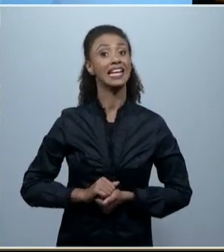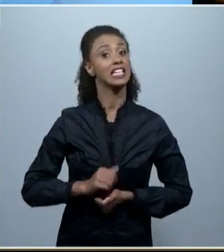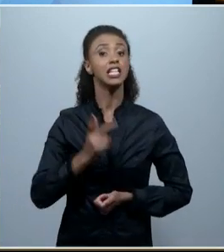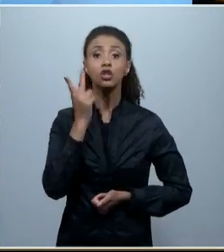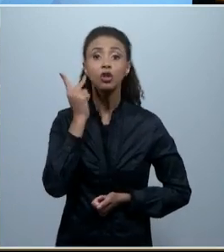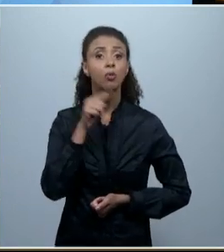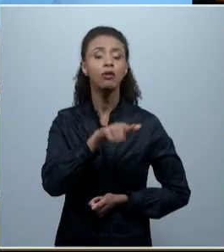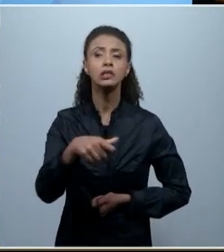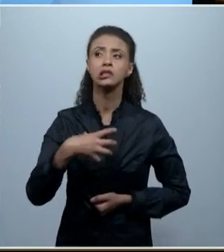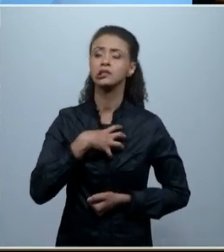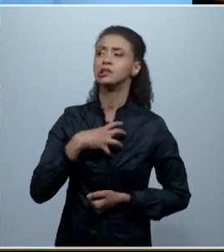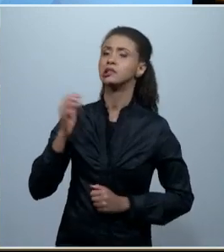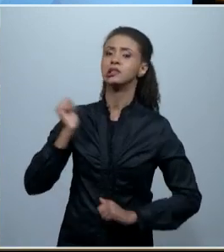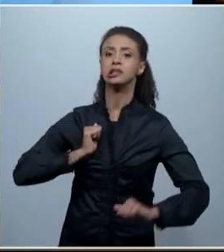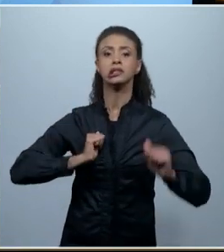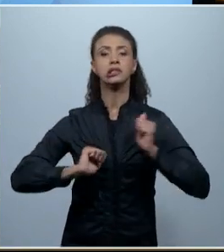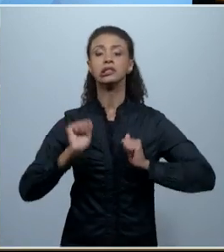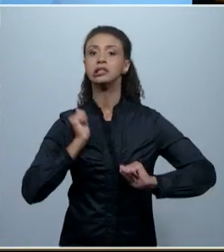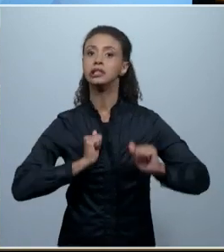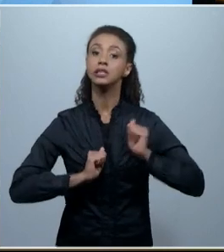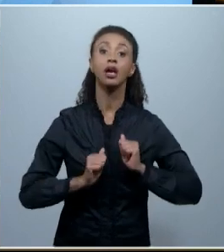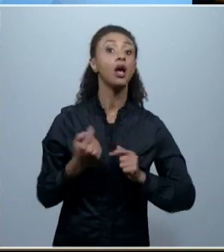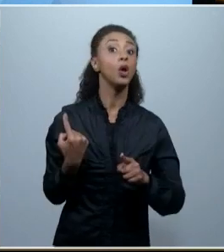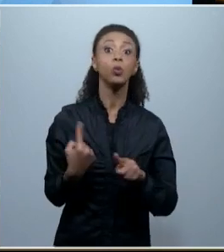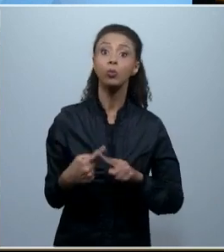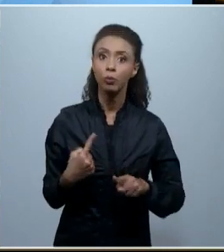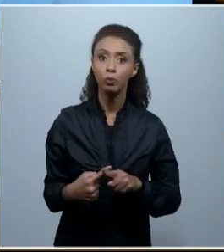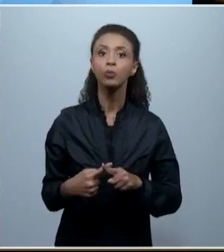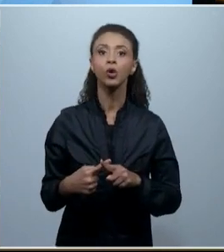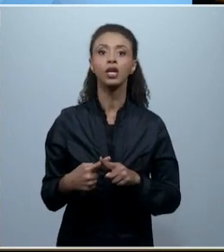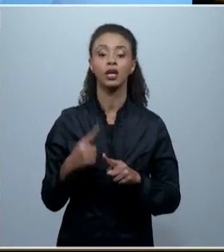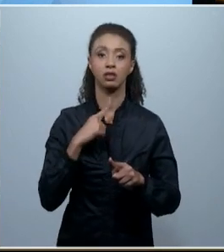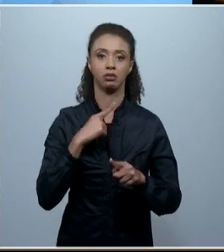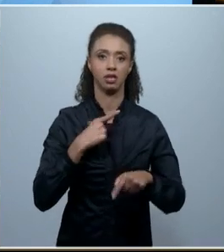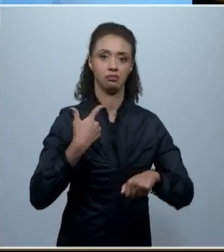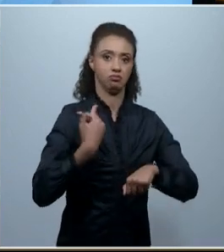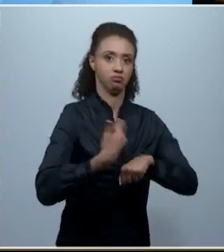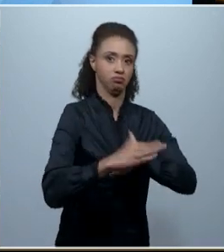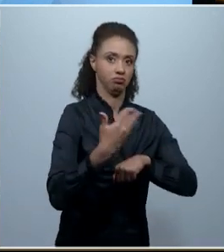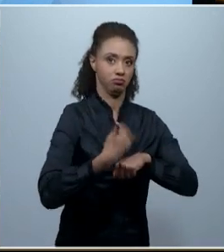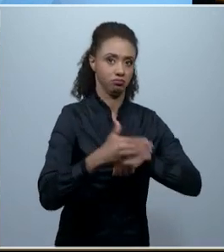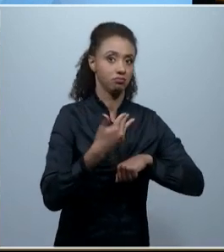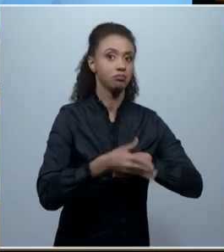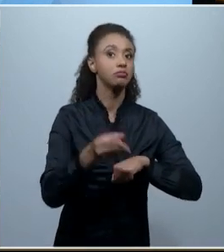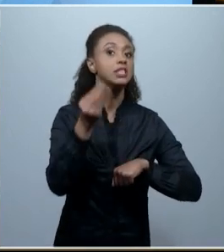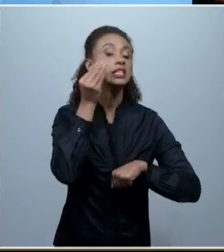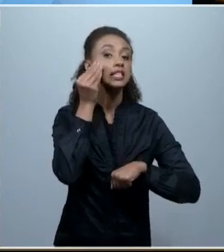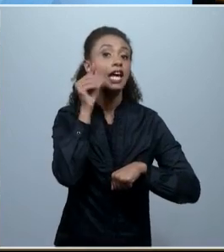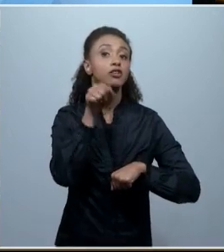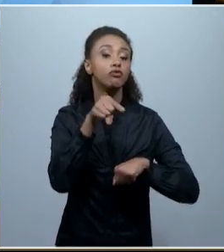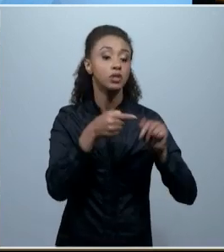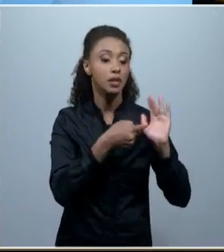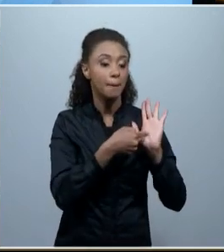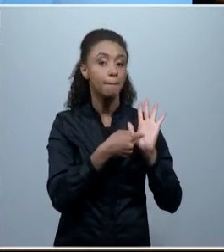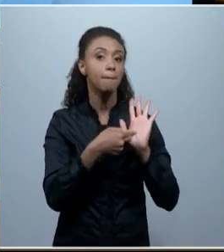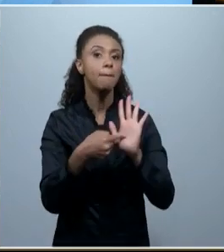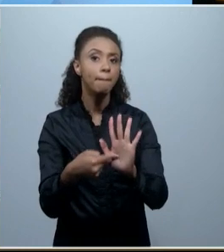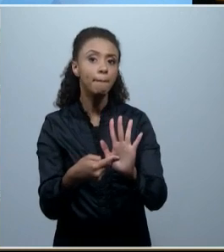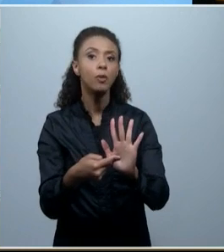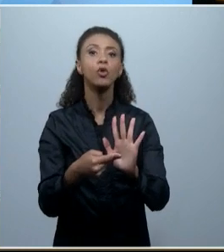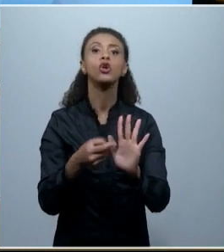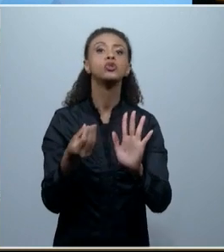muito grande porque você tem x exercícios de demonstração com que você tem que demonstrar a proposições